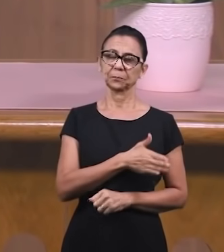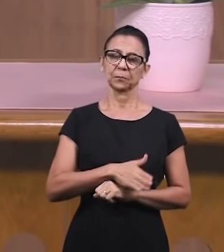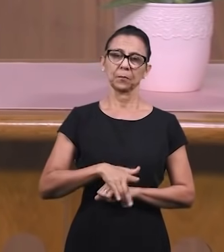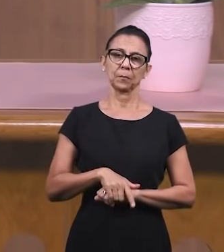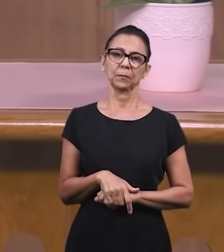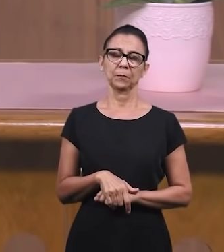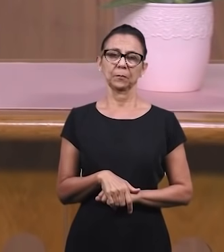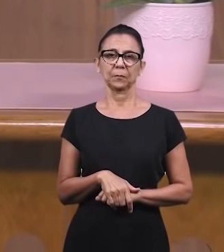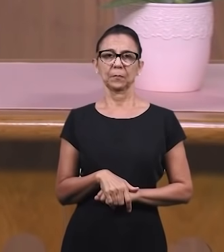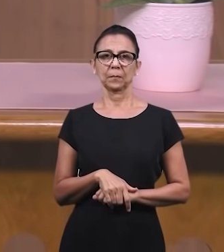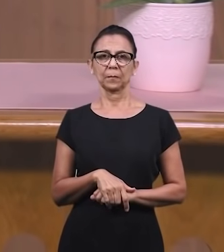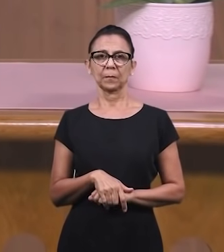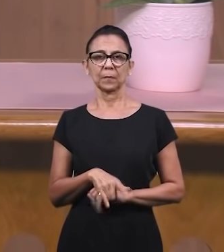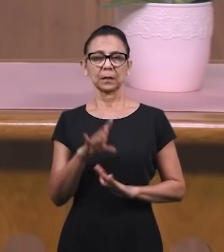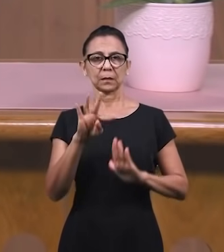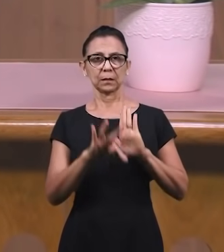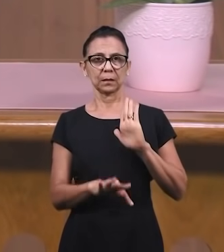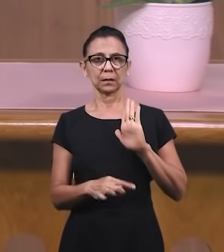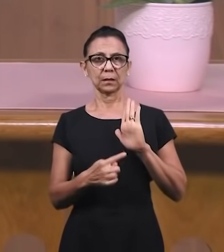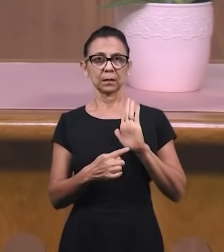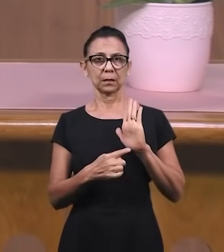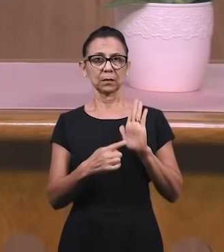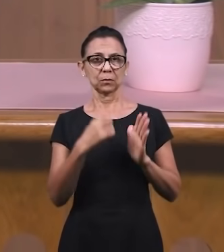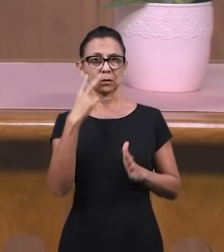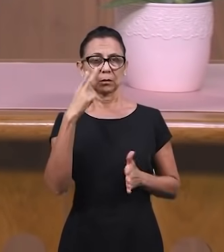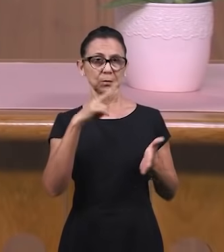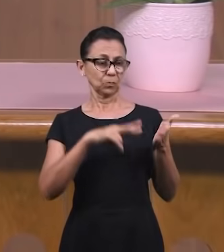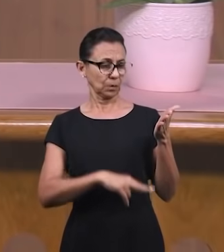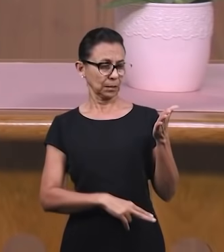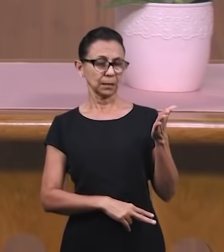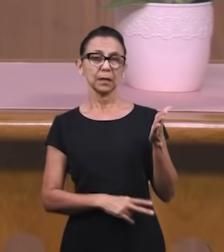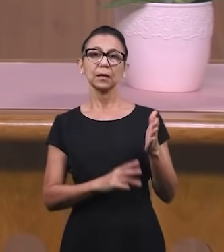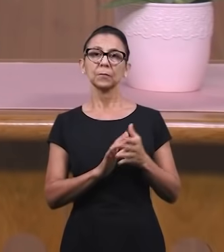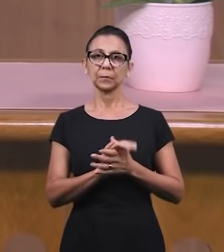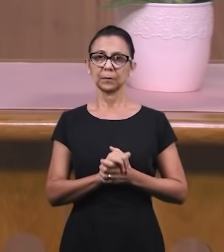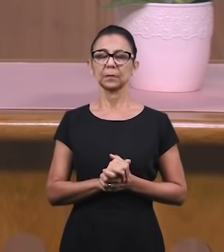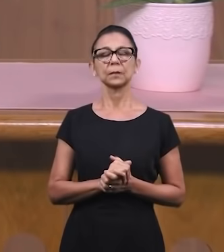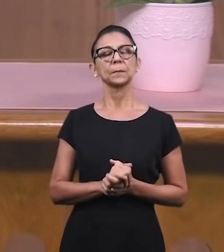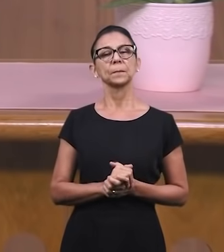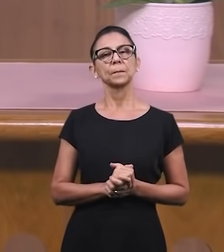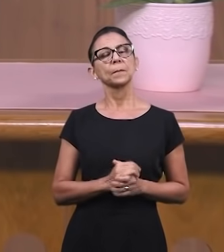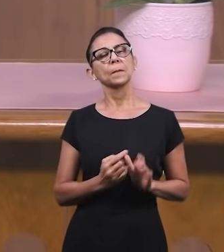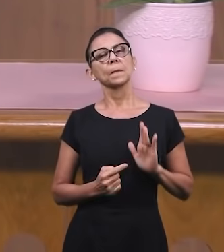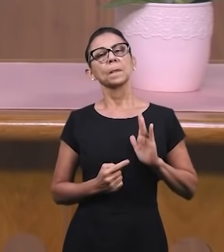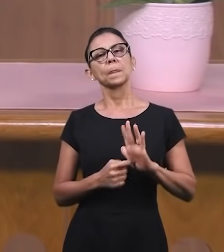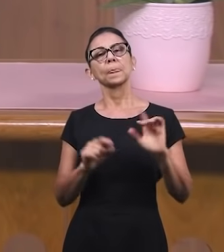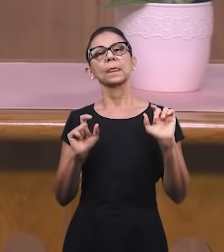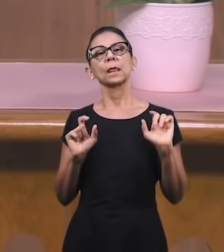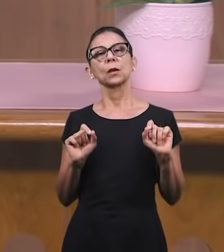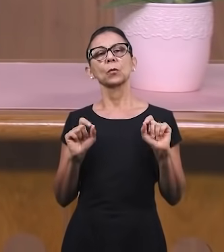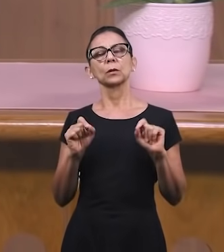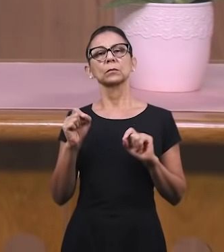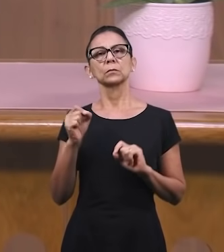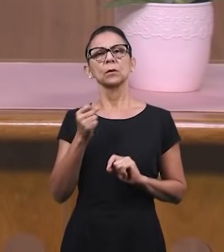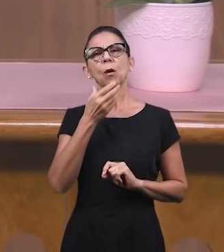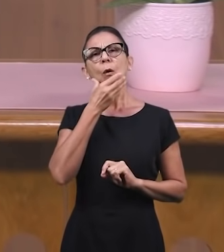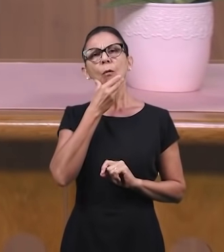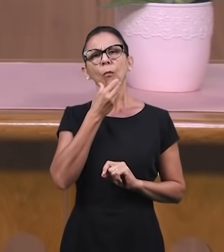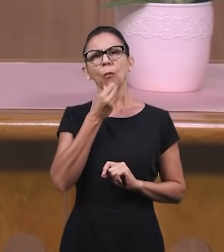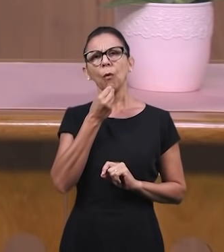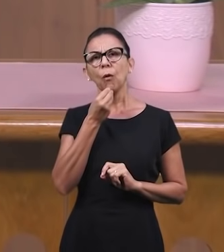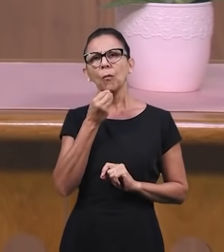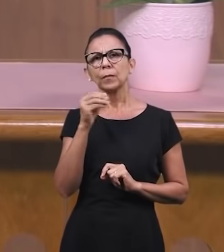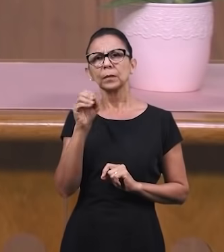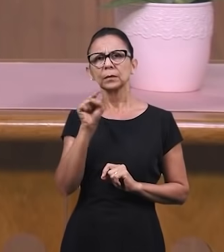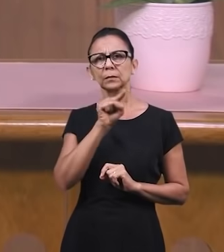Essa experiência que nós lemos aqui, nós lemos o final do texto que discorre sobre a experiência de